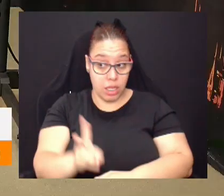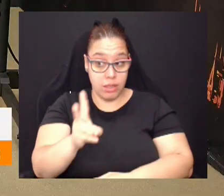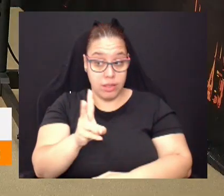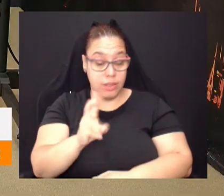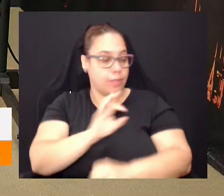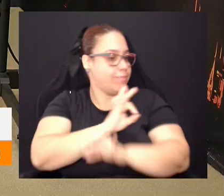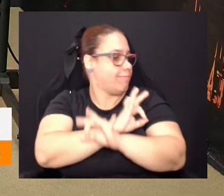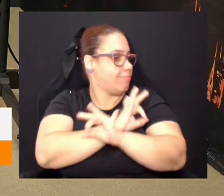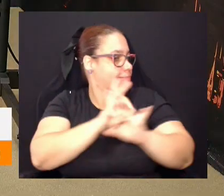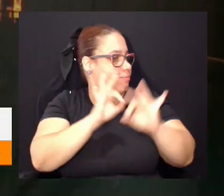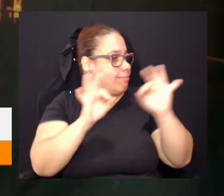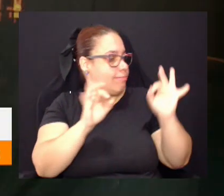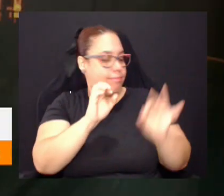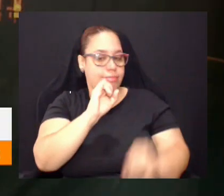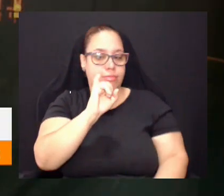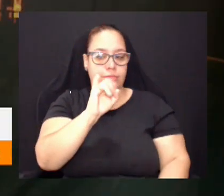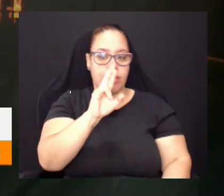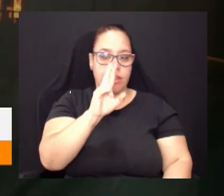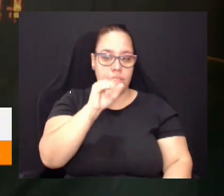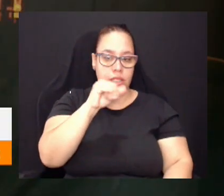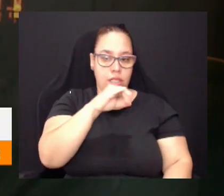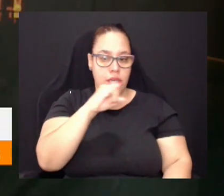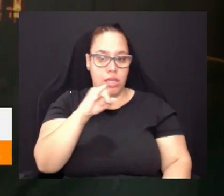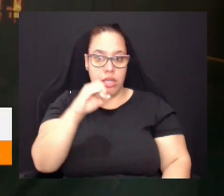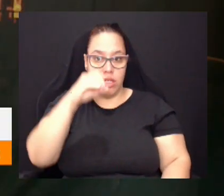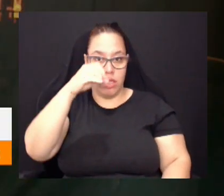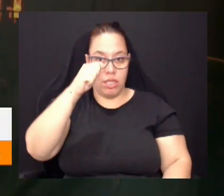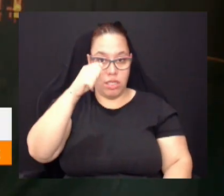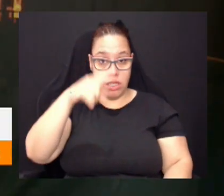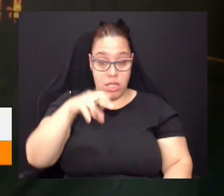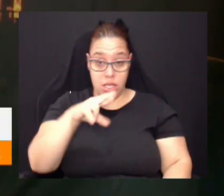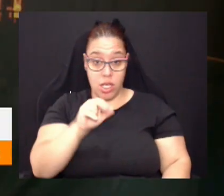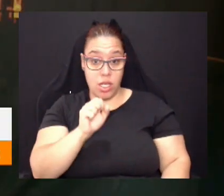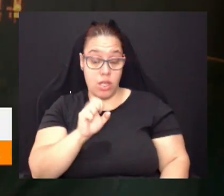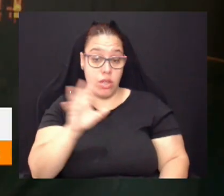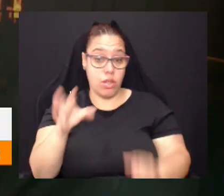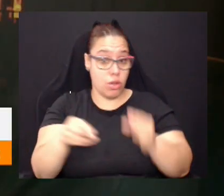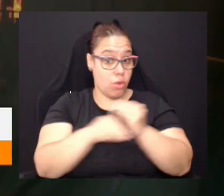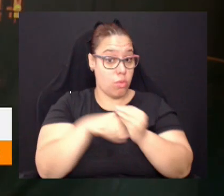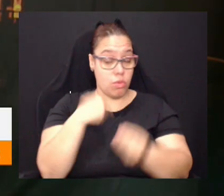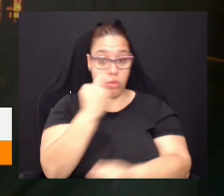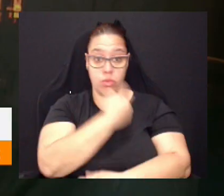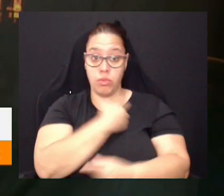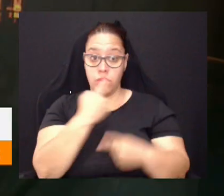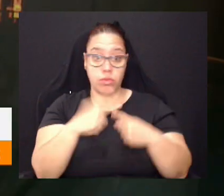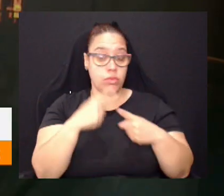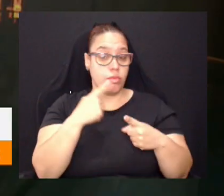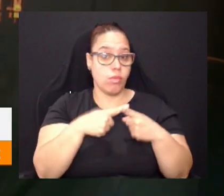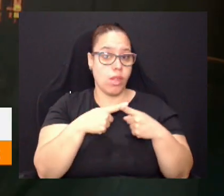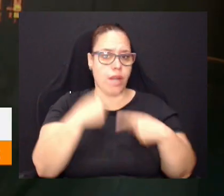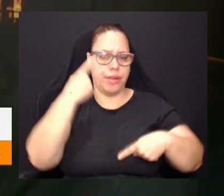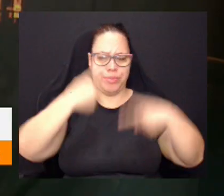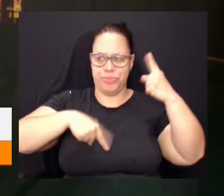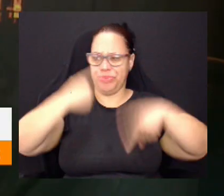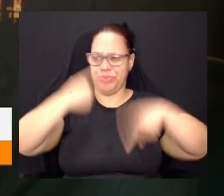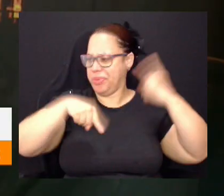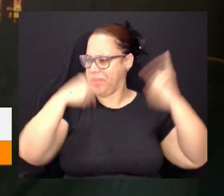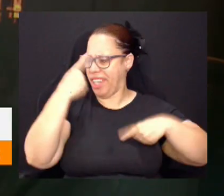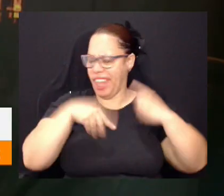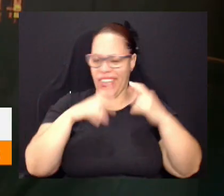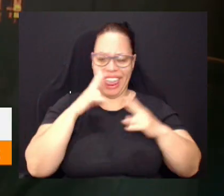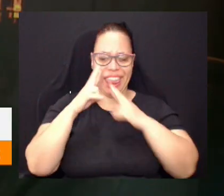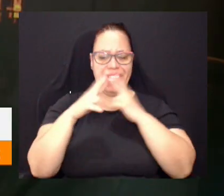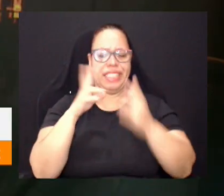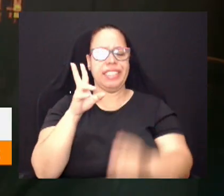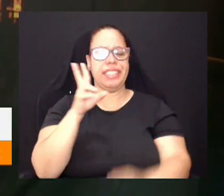Excelente, Unci. André, quer pontuar, quer completar para a gente? Porque esse negócio de discutir relação, realmente,